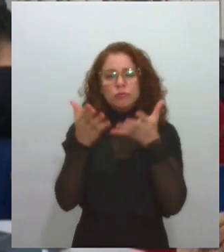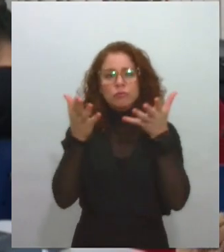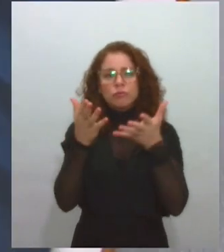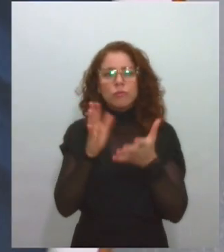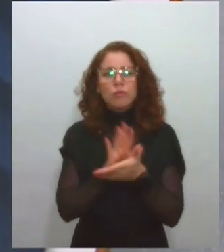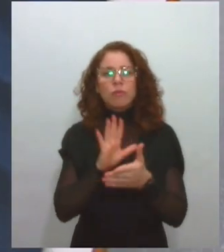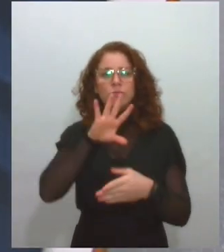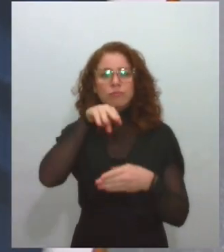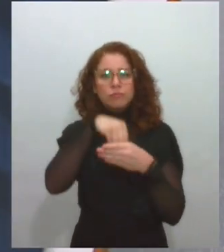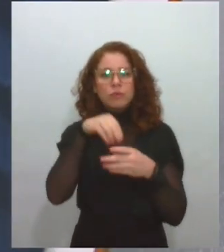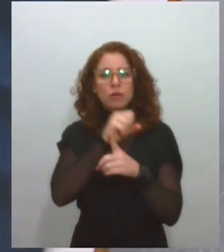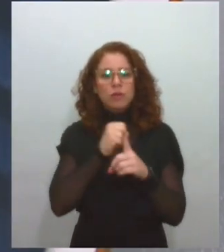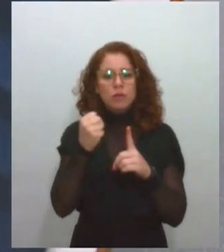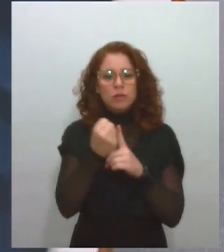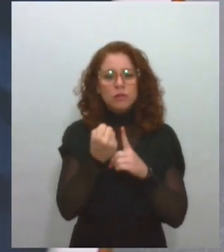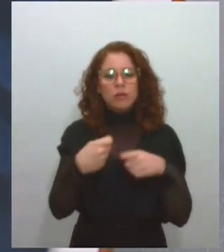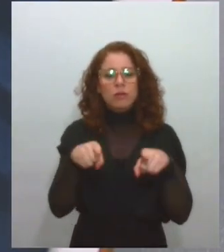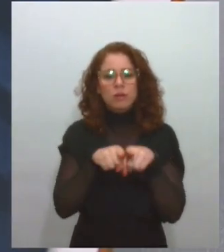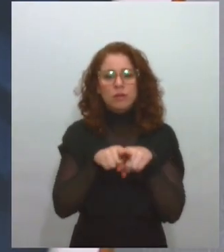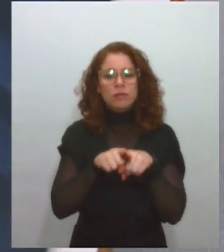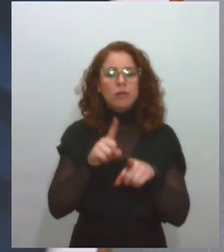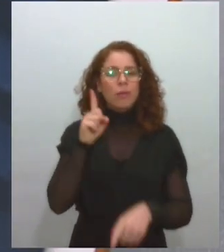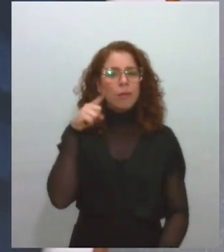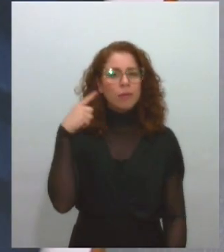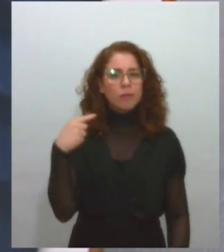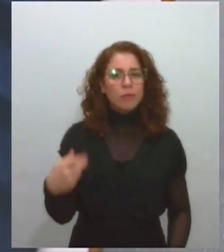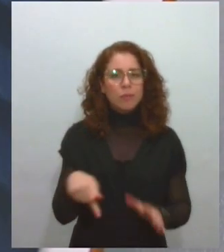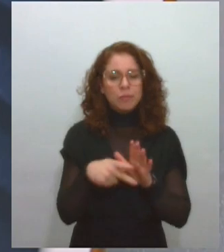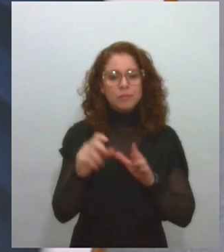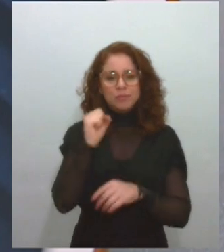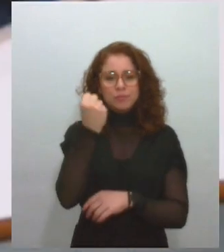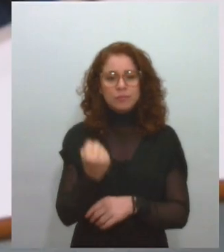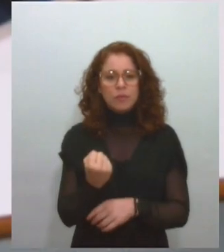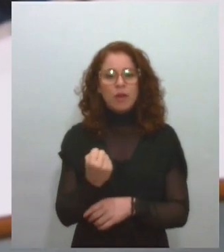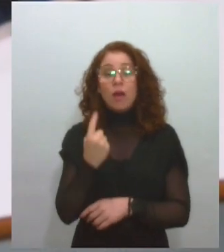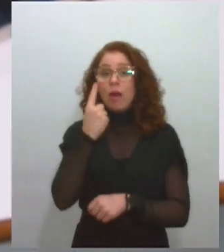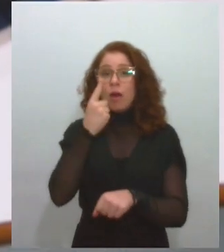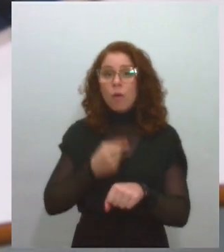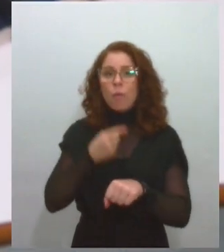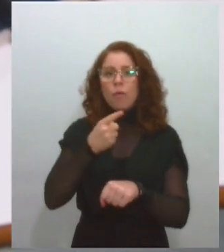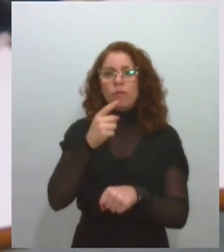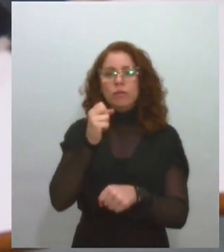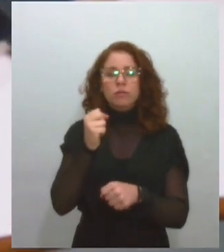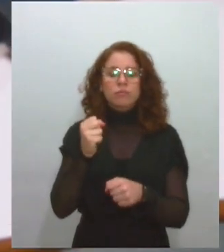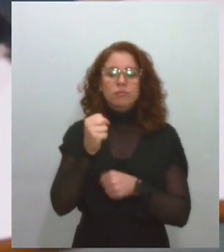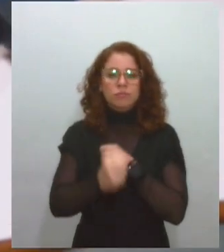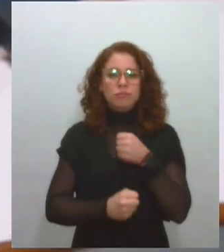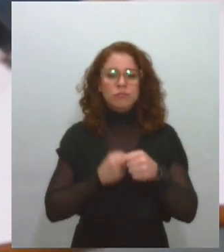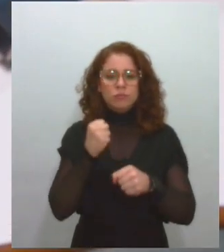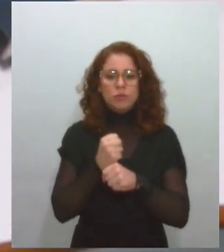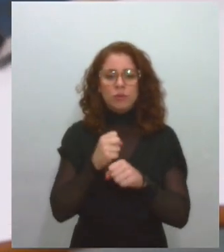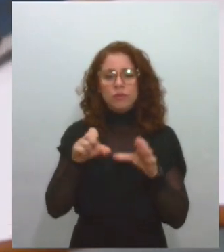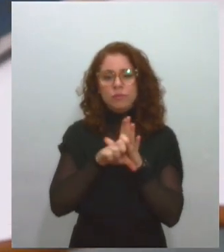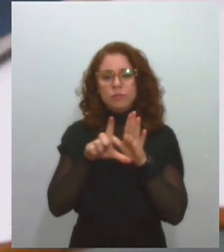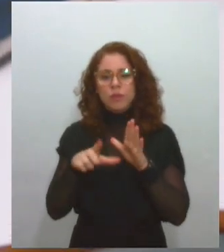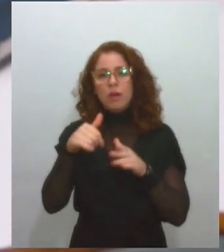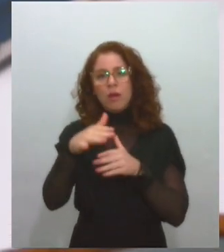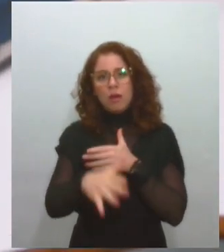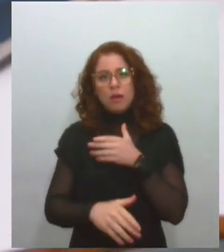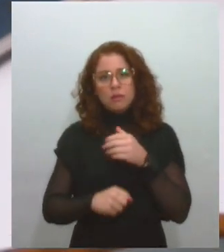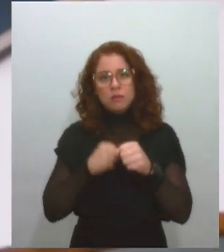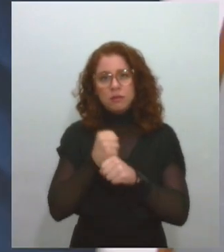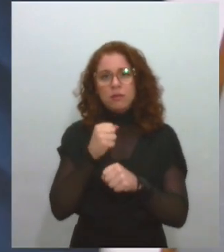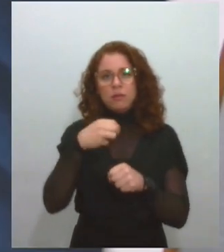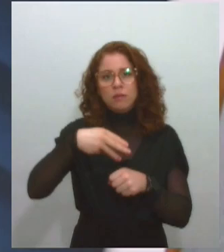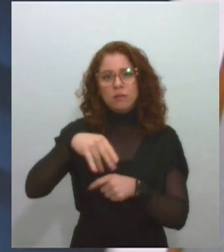direito sergipano. A revista terá periodicidade anual. O edital foi publicado em maio deste ano e o prazo para a